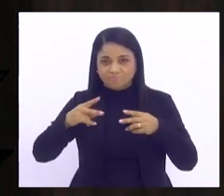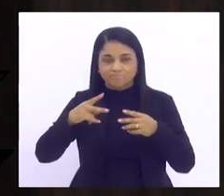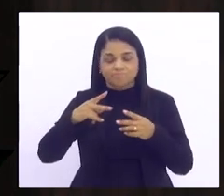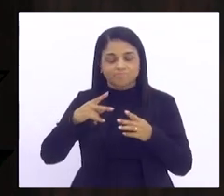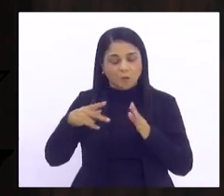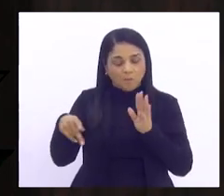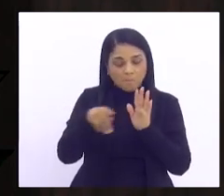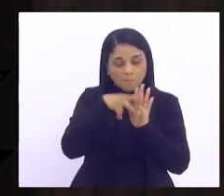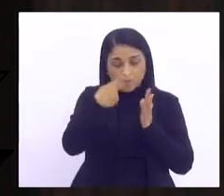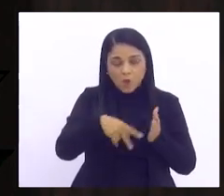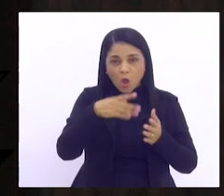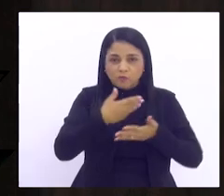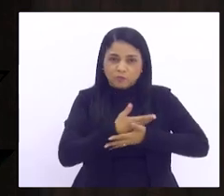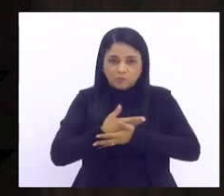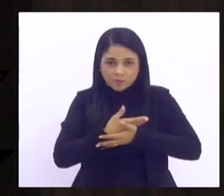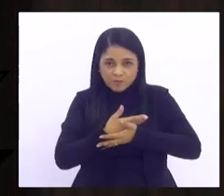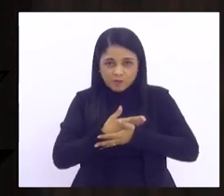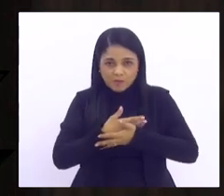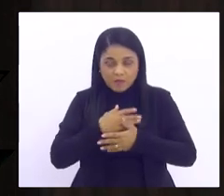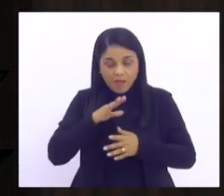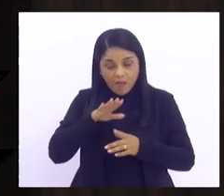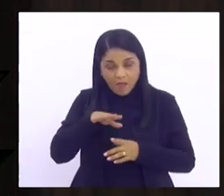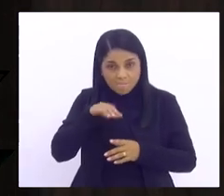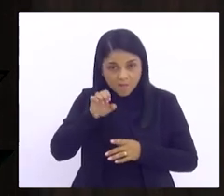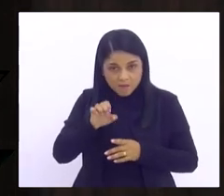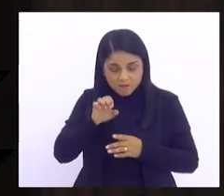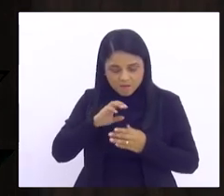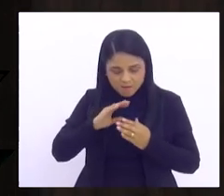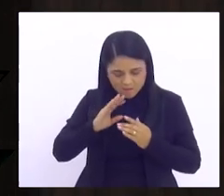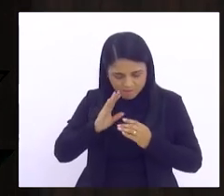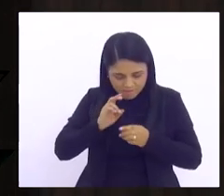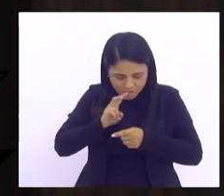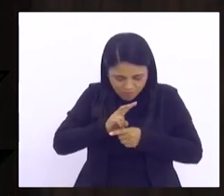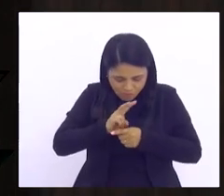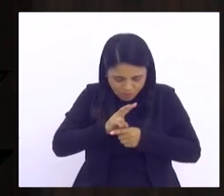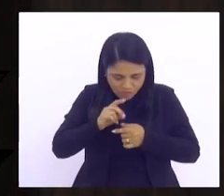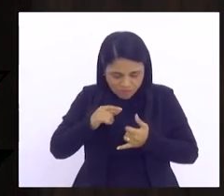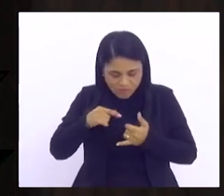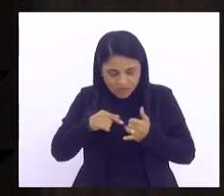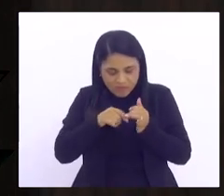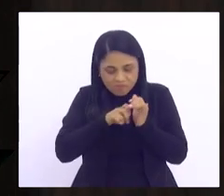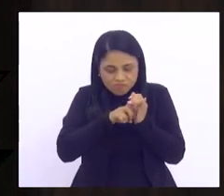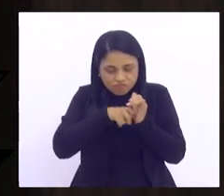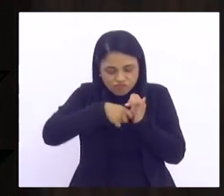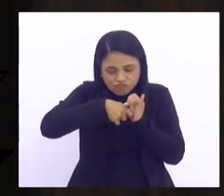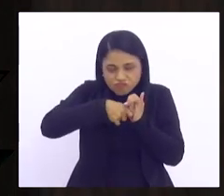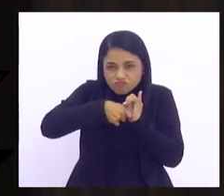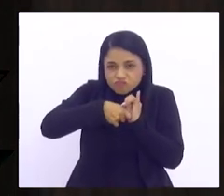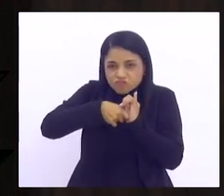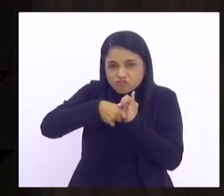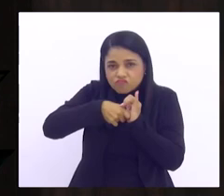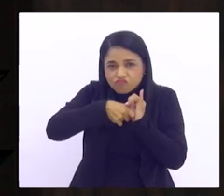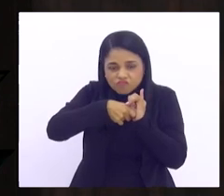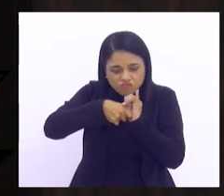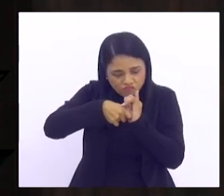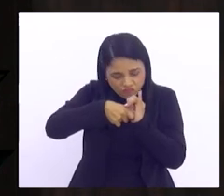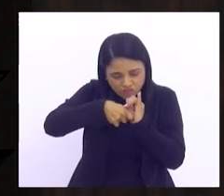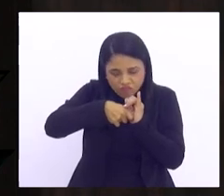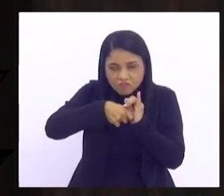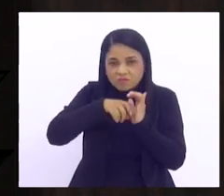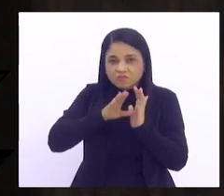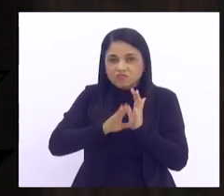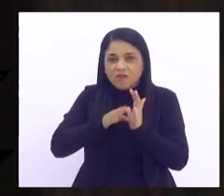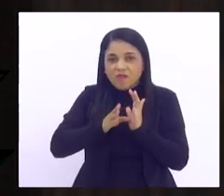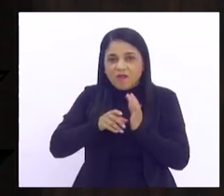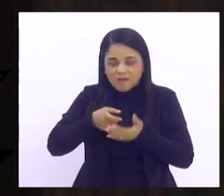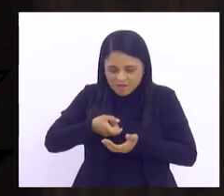A mulher, ela apenas abriga aquele bebê. Ela é sua hospedeira, por assim dizer. Mas o